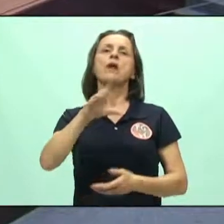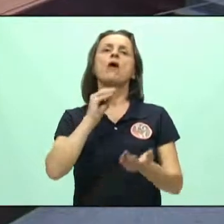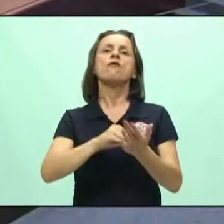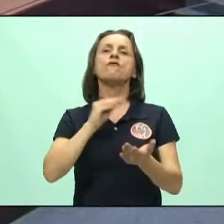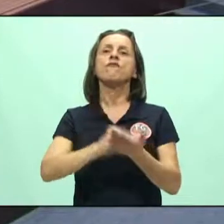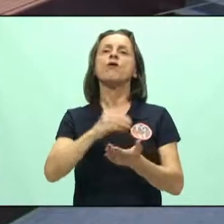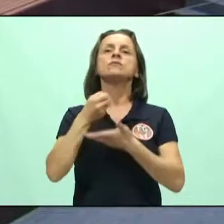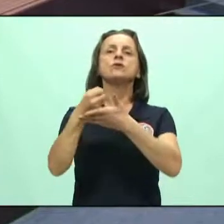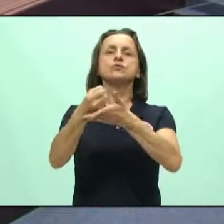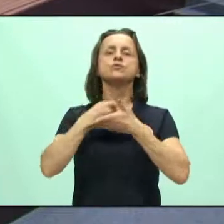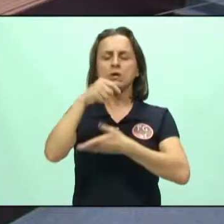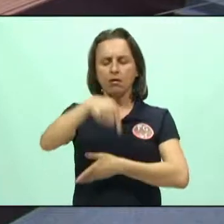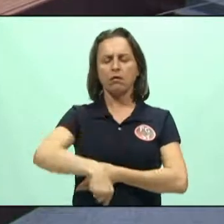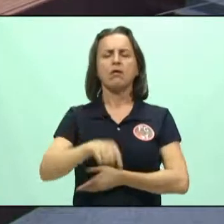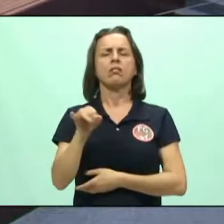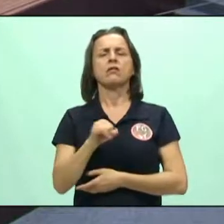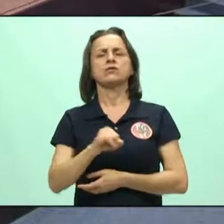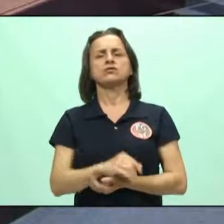discussão